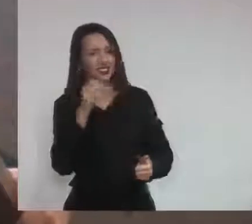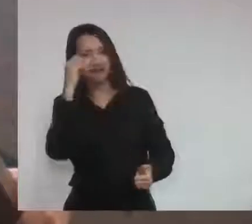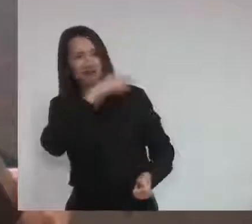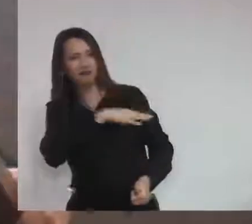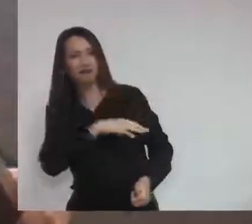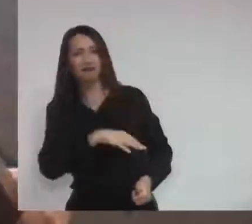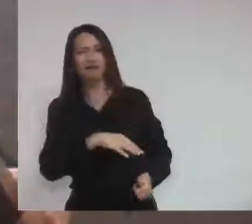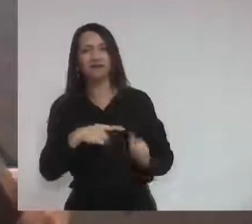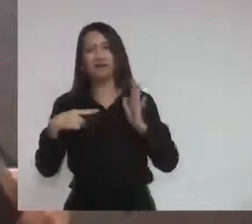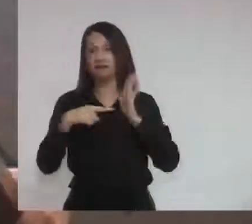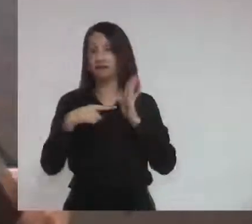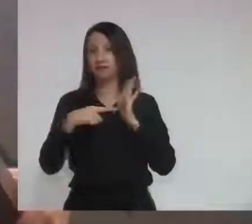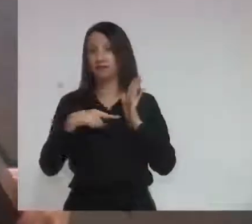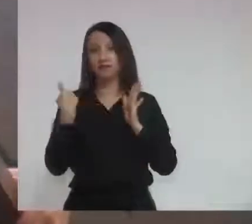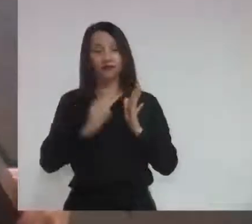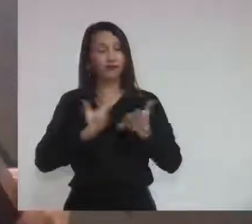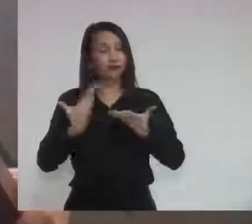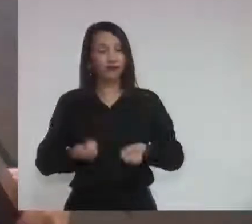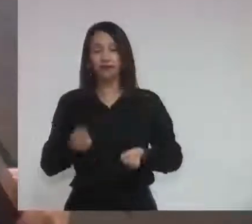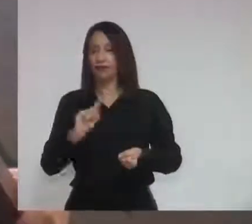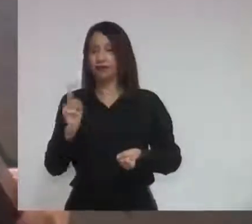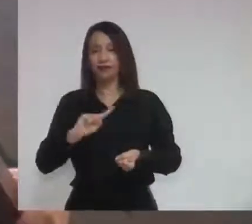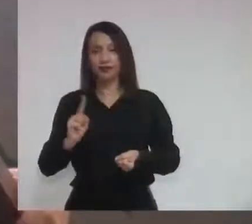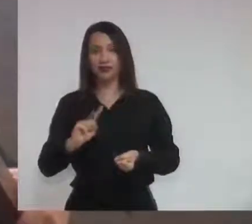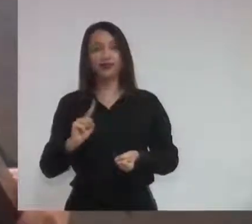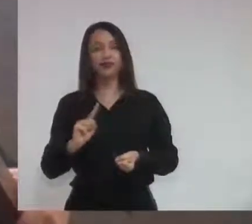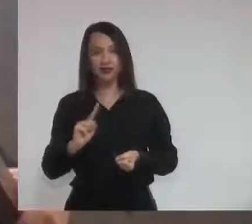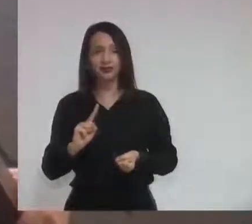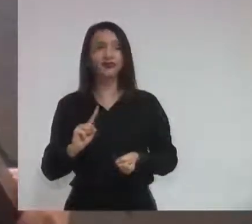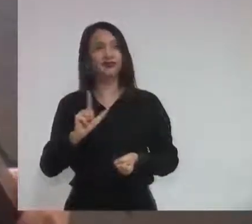denuncie, porque a gente não admite isso em nossos eventos, e mesmo